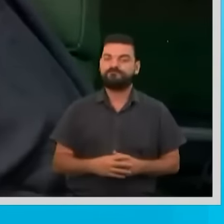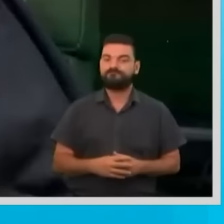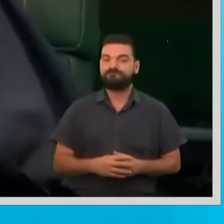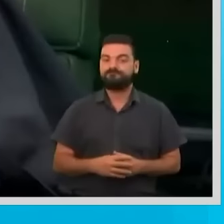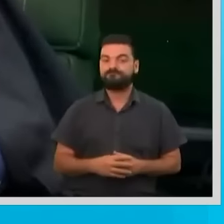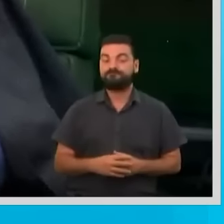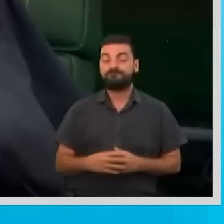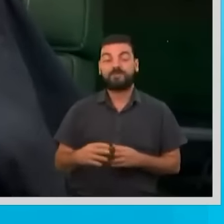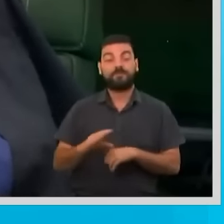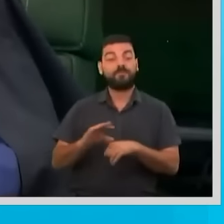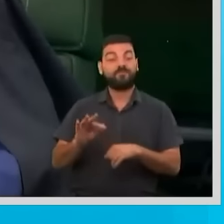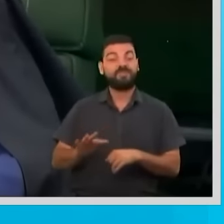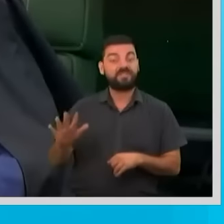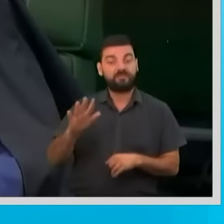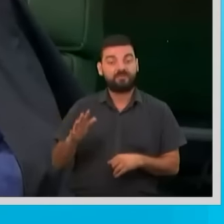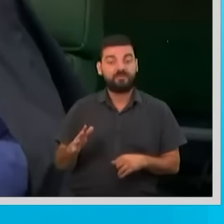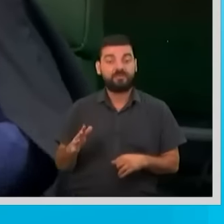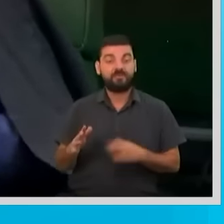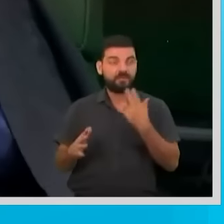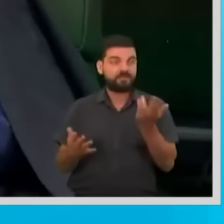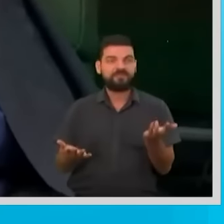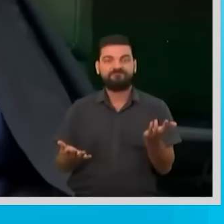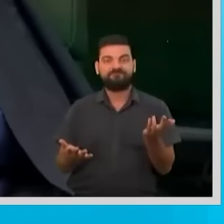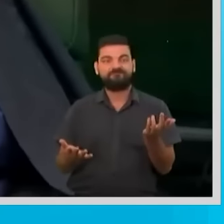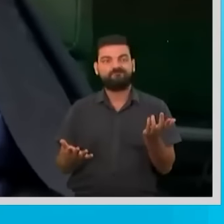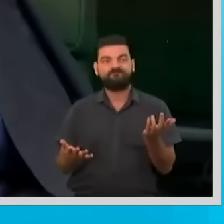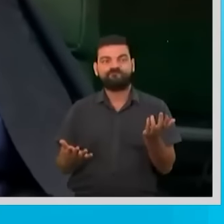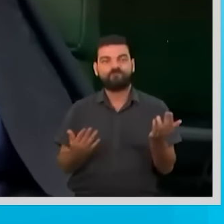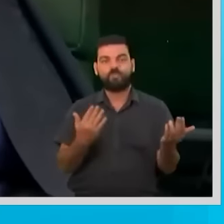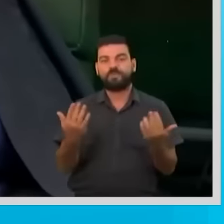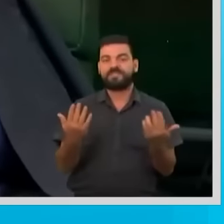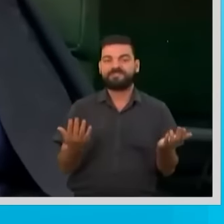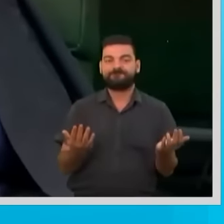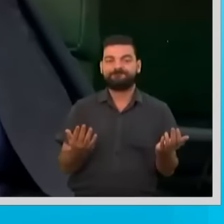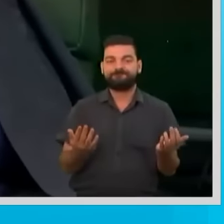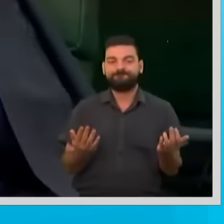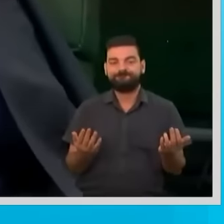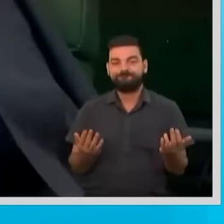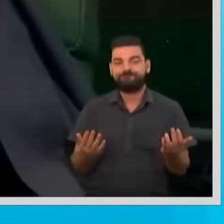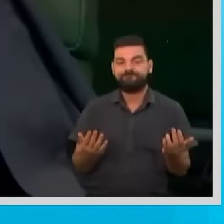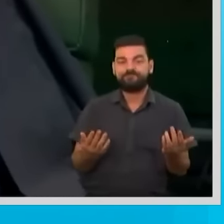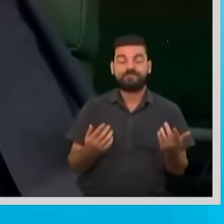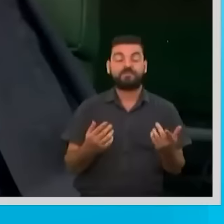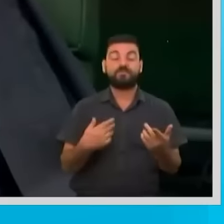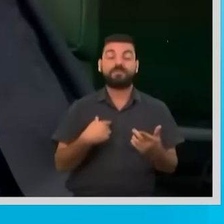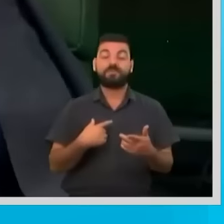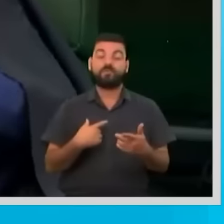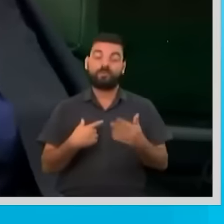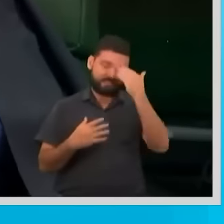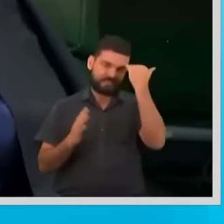e este interesse público me parece ser o CNE da questão por eu tô repetindo muito a palavra questão mas é porque são muitas mesmo